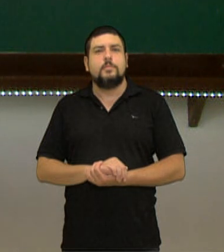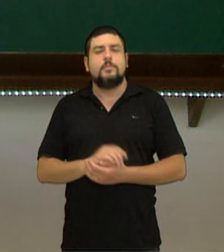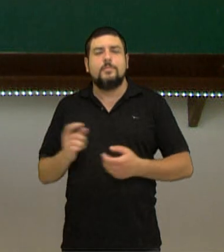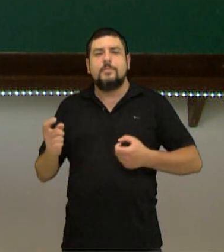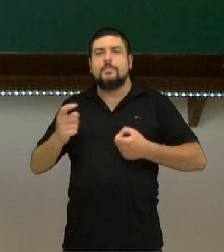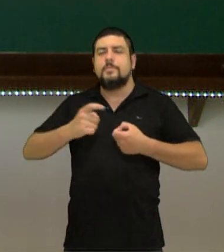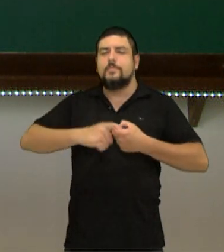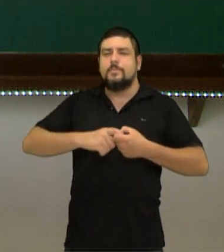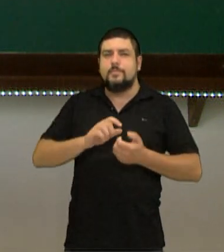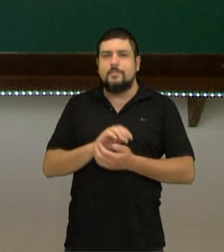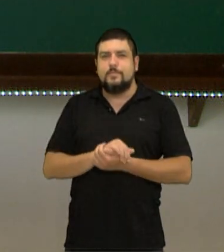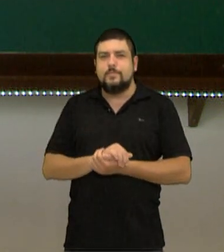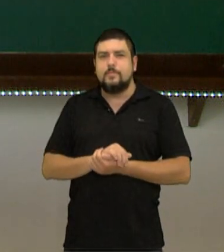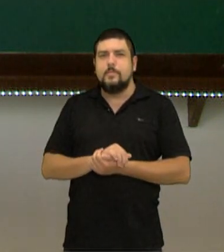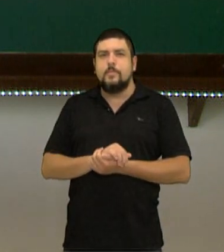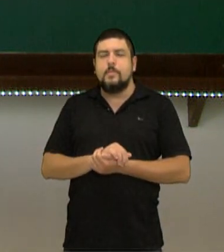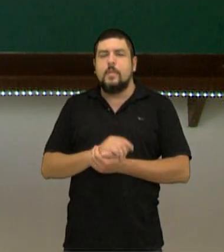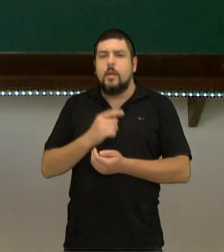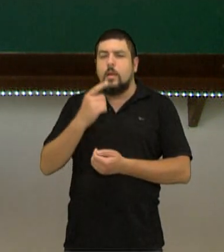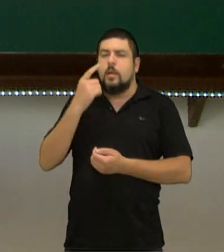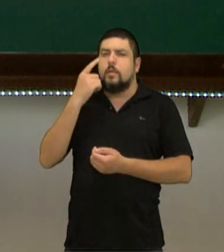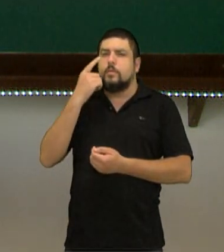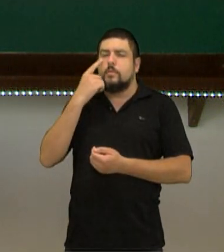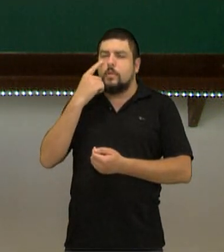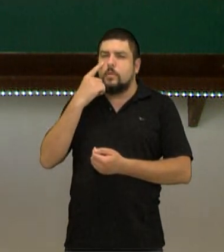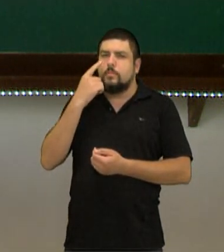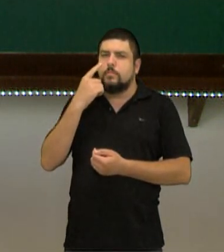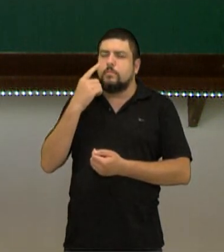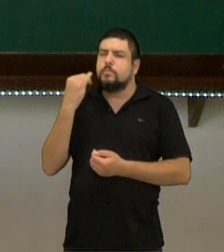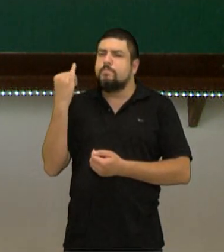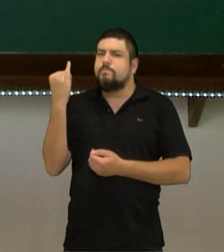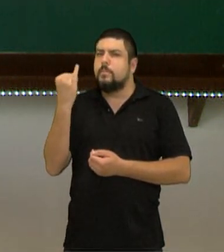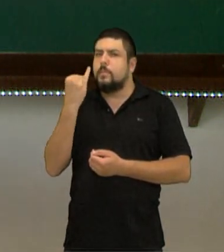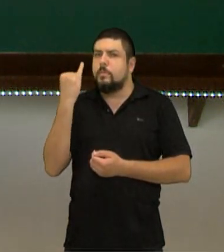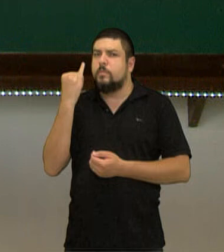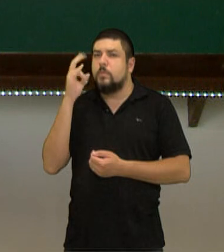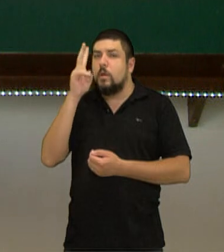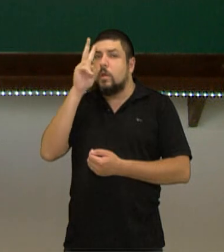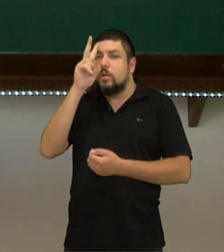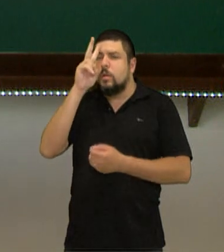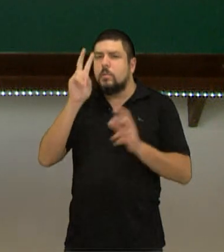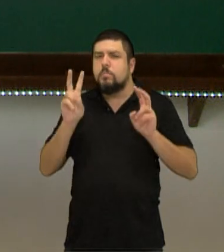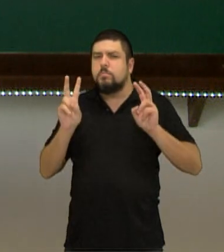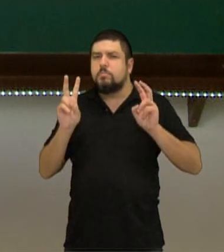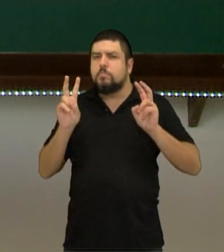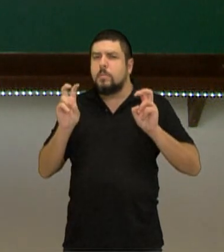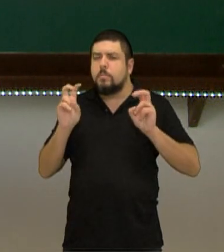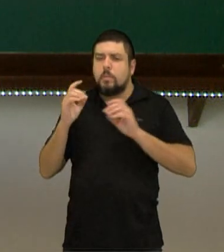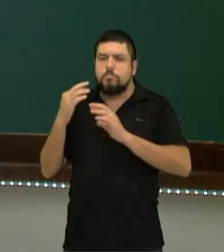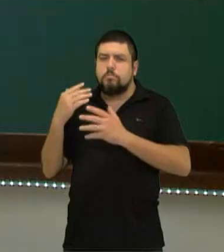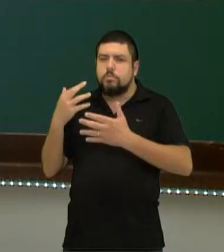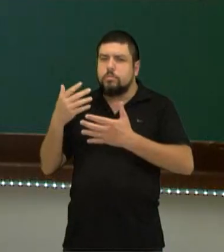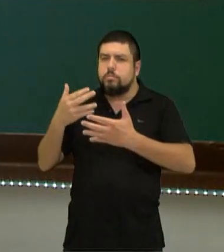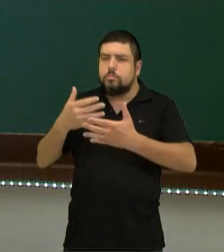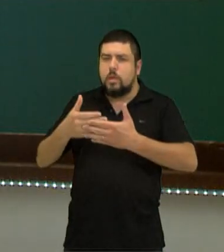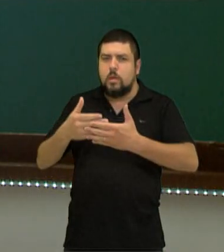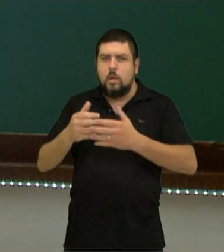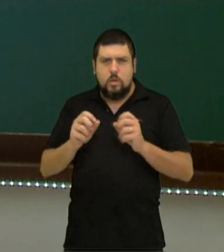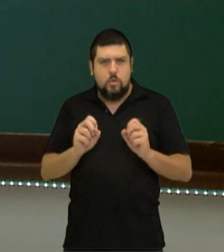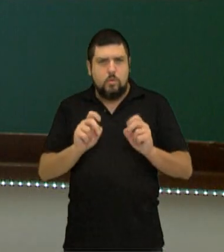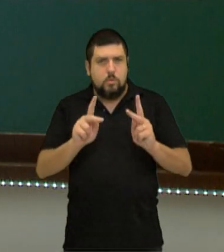Retornamos. Então vejam a importância da gente relembrar alguns assuntos. Nós não estudamos ainda sobre